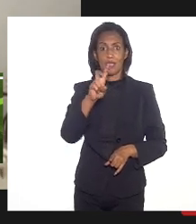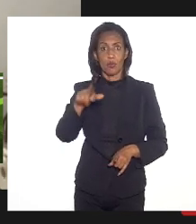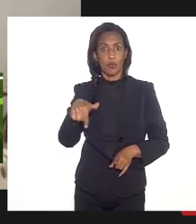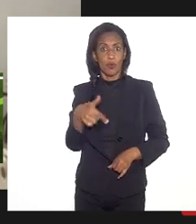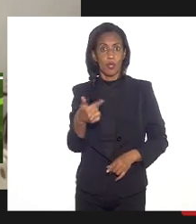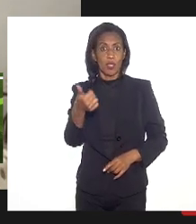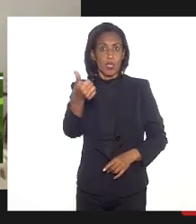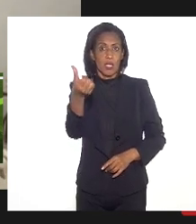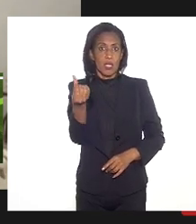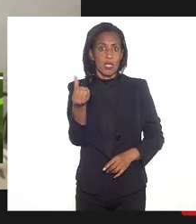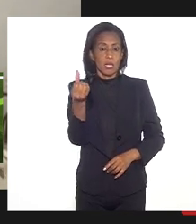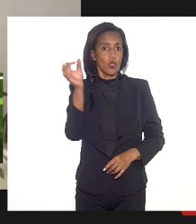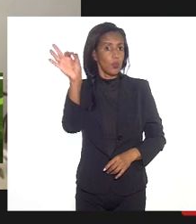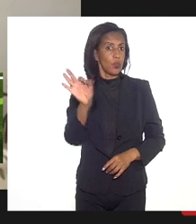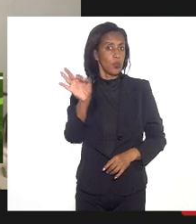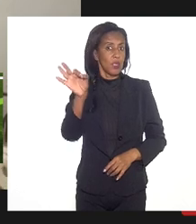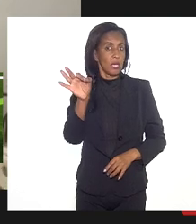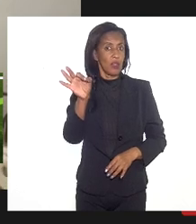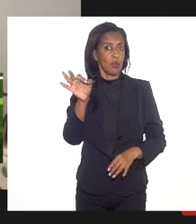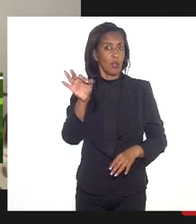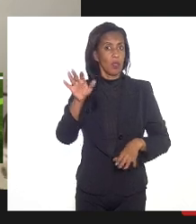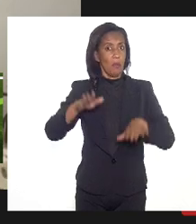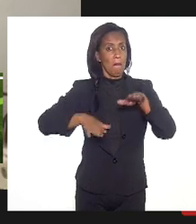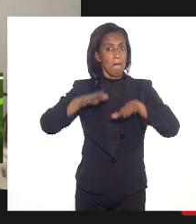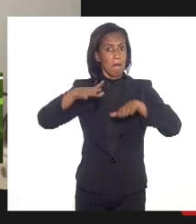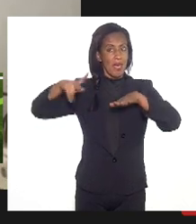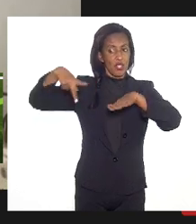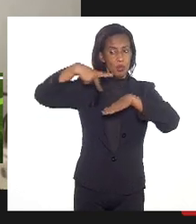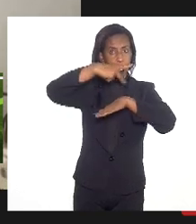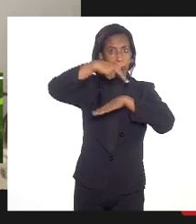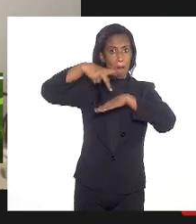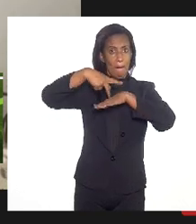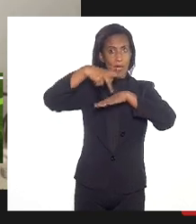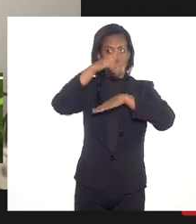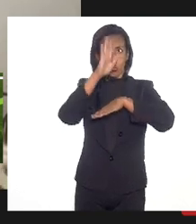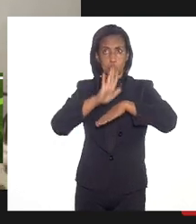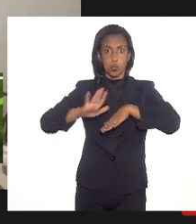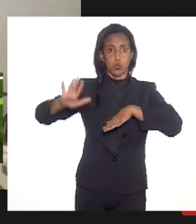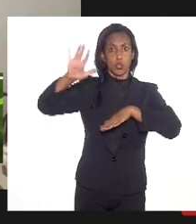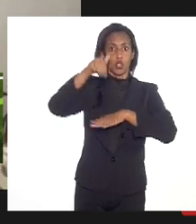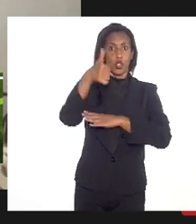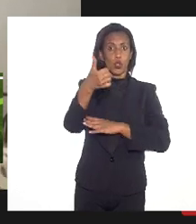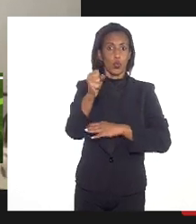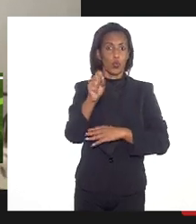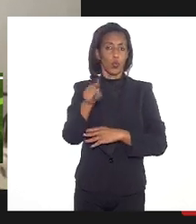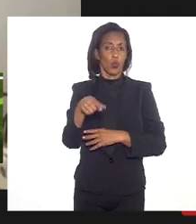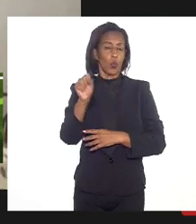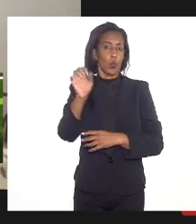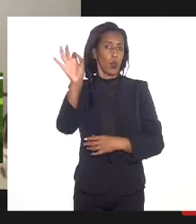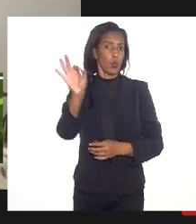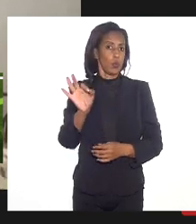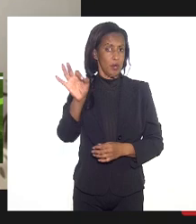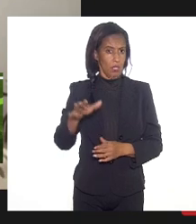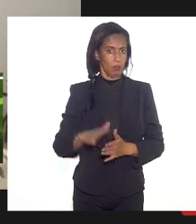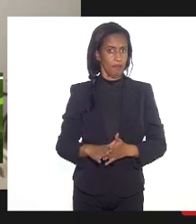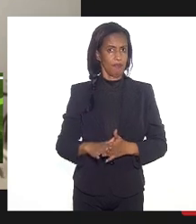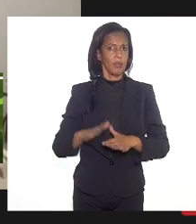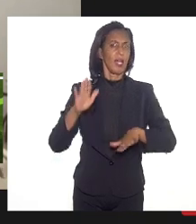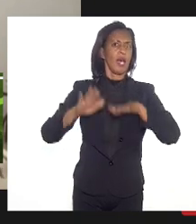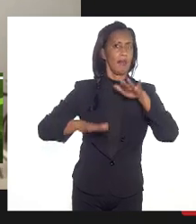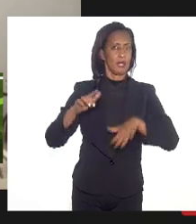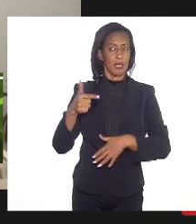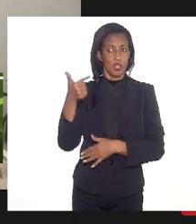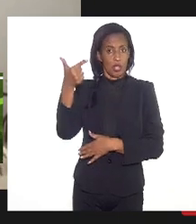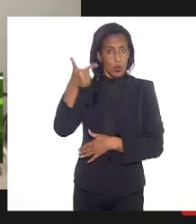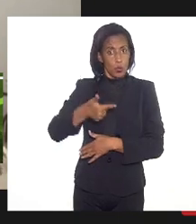5,16%, enquanto a média nacional é de 2,8%. Apesar de estarem contemplados na segunda